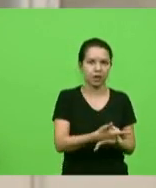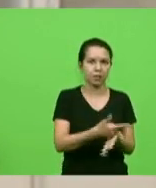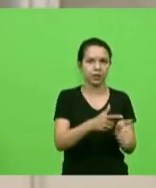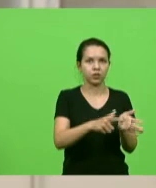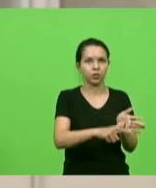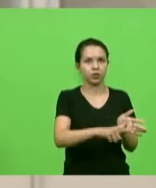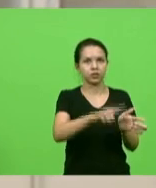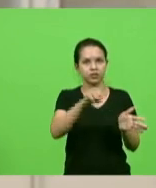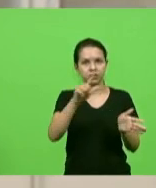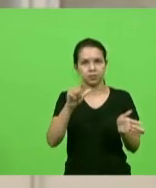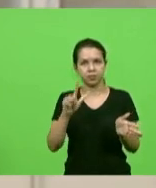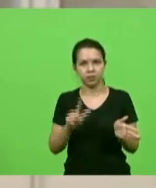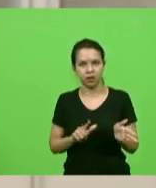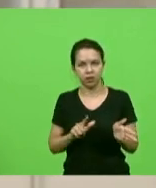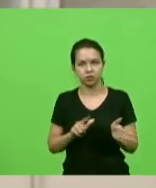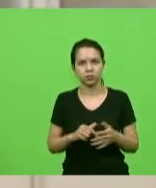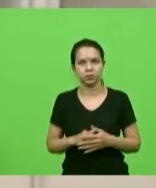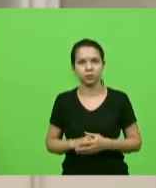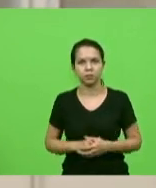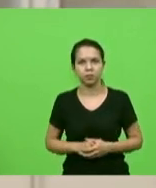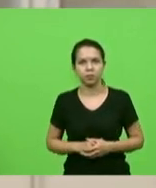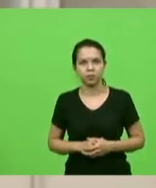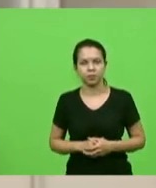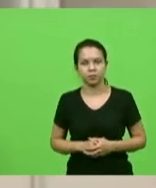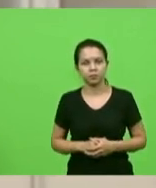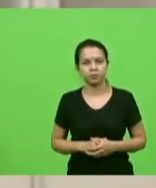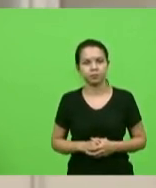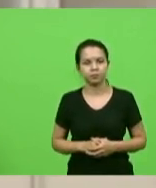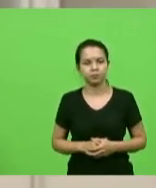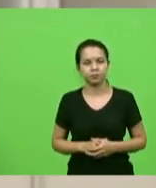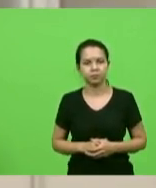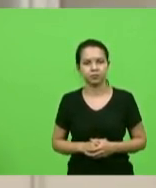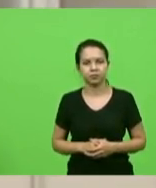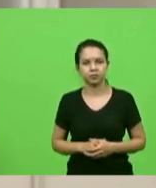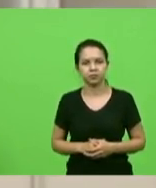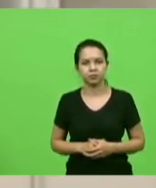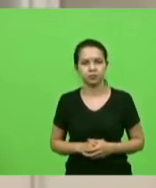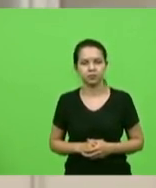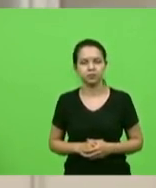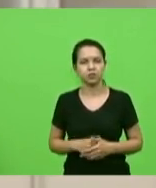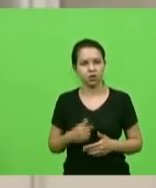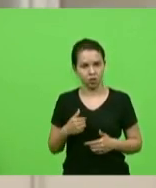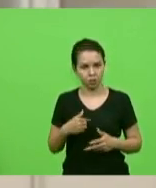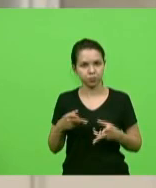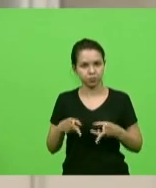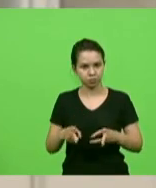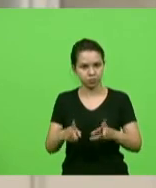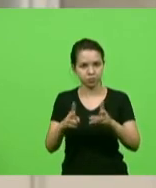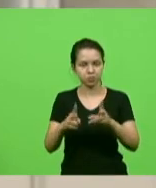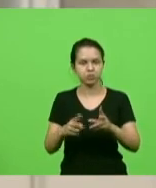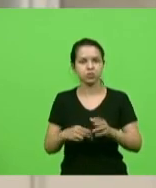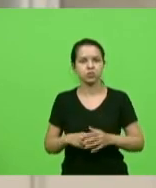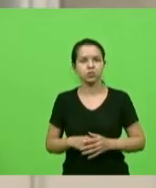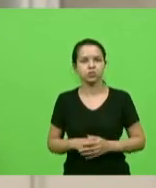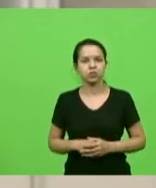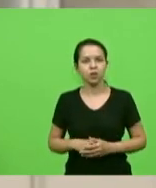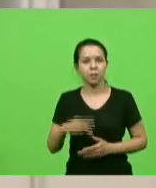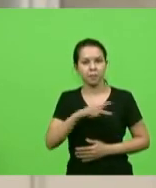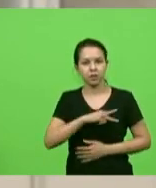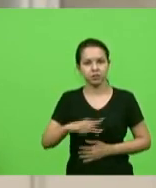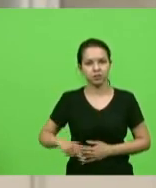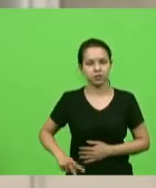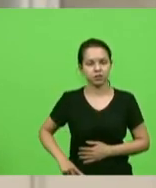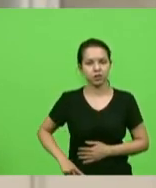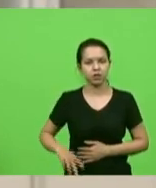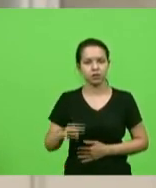antecipado naquelas circunstâncias e eu consigo eu o presidente